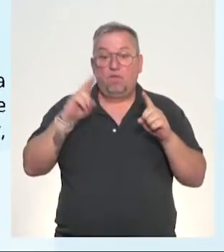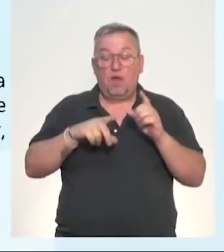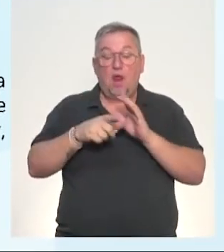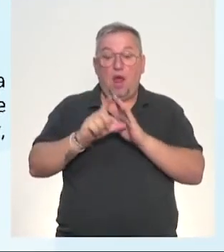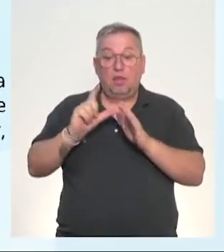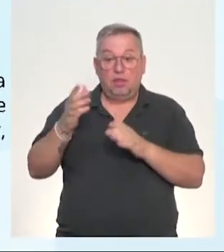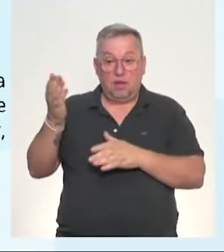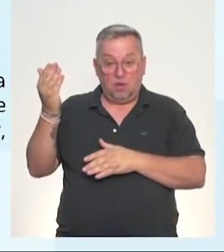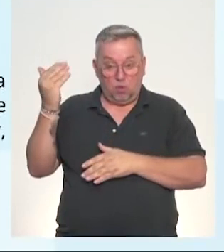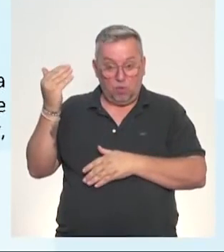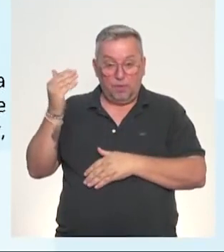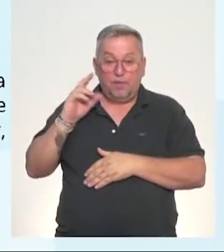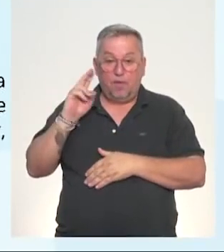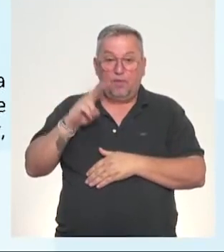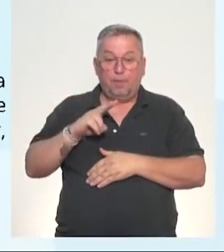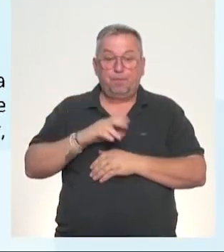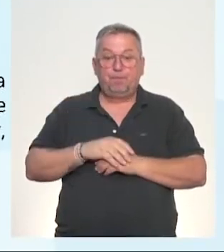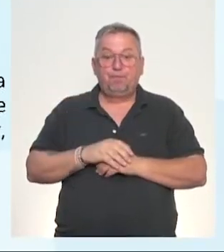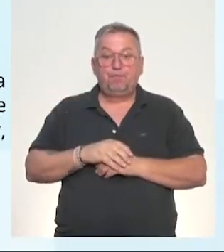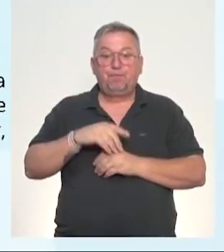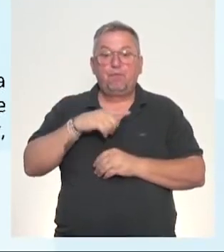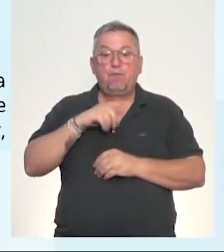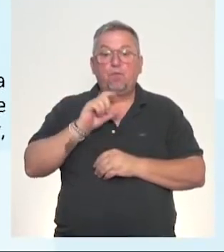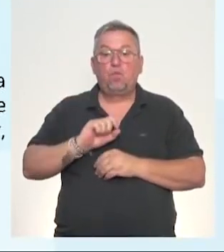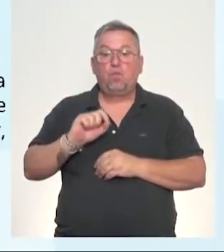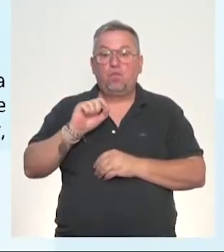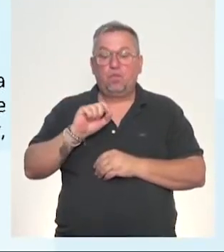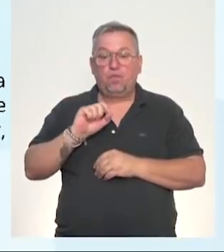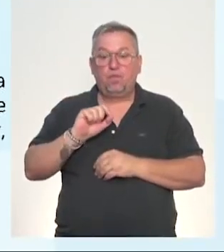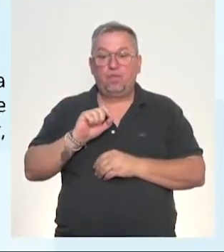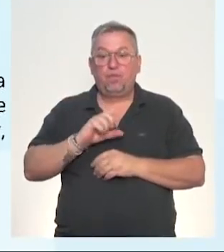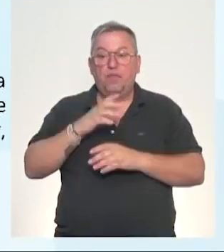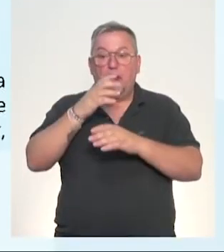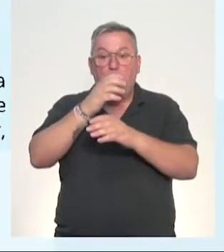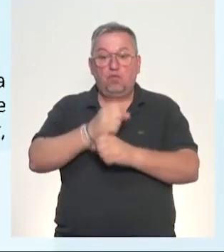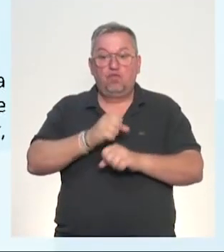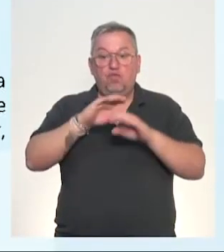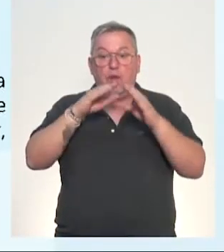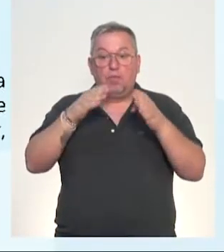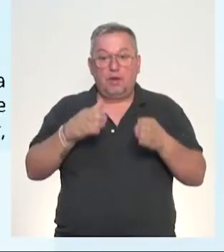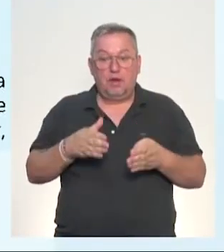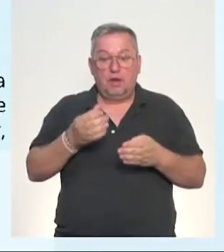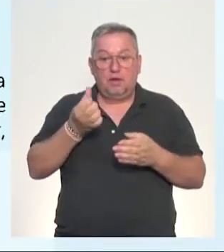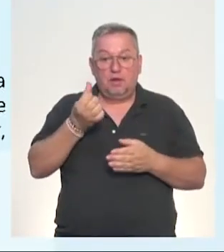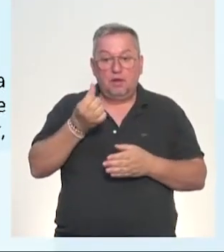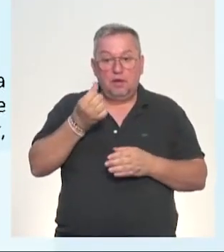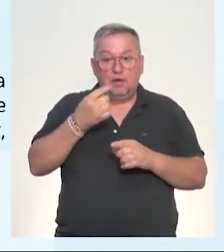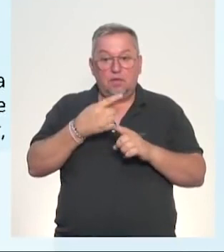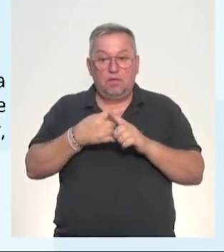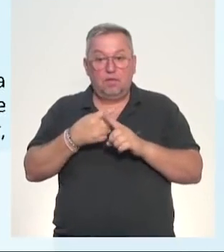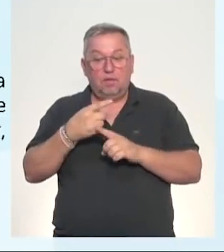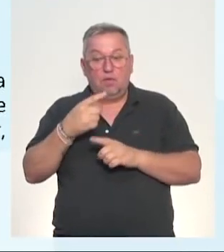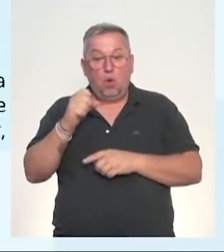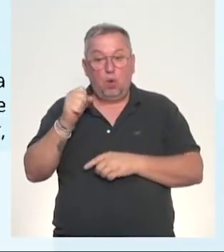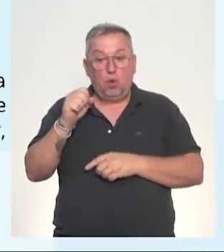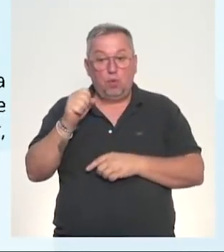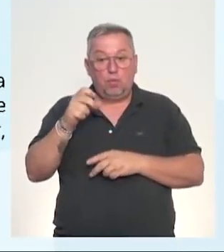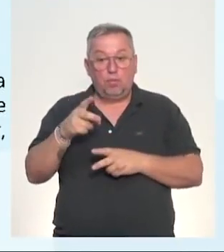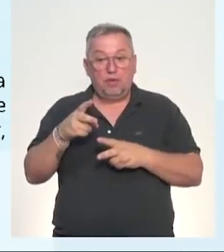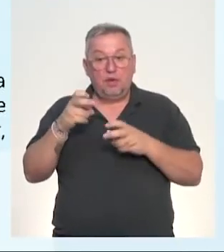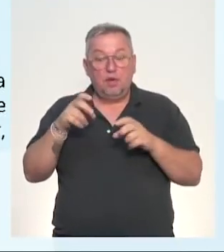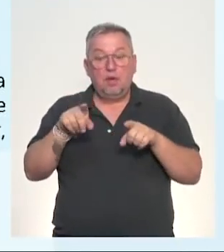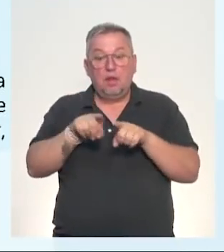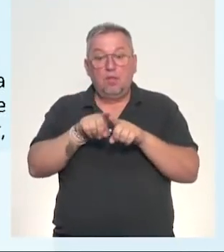né, no caso dessa aqui, a gente tem a seguinte expressão algébrica, 6 vezes o n. Perceba que